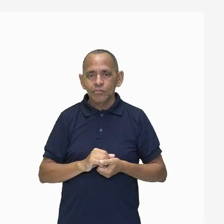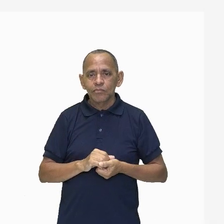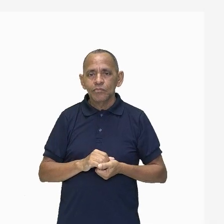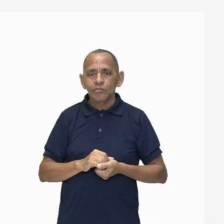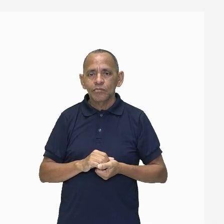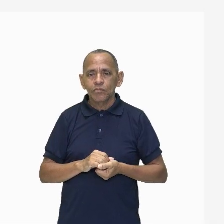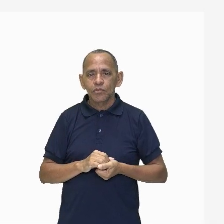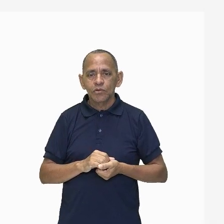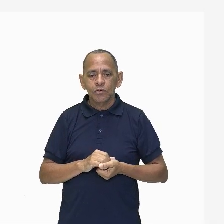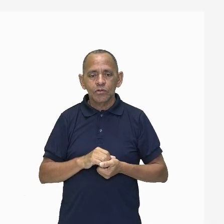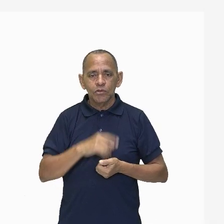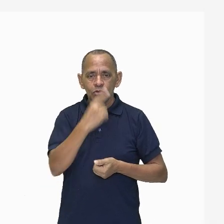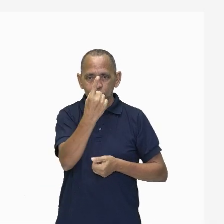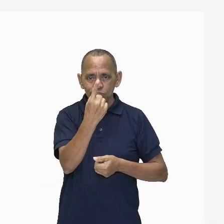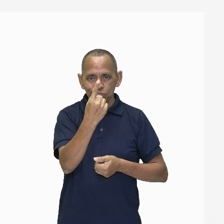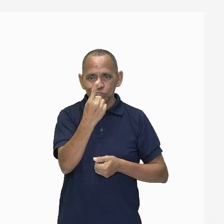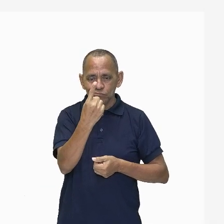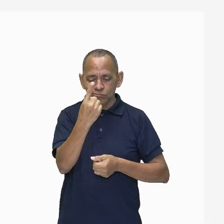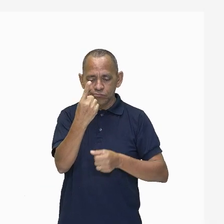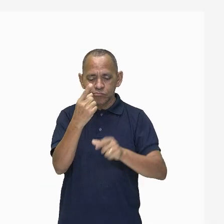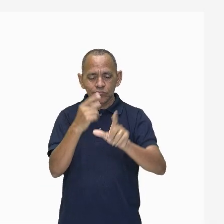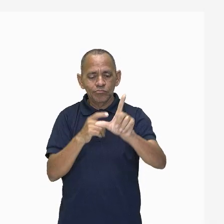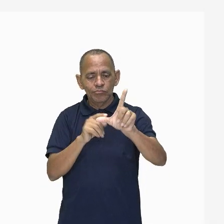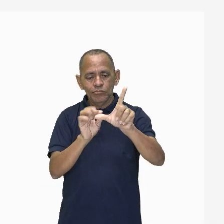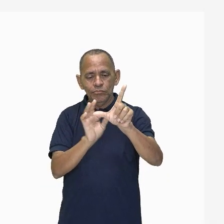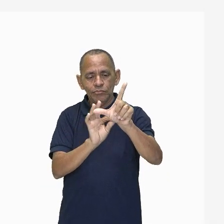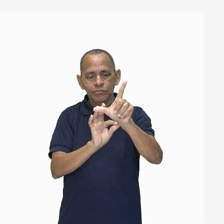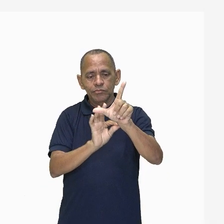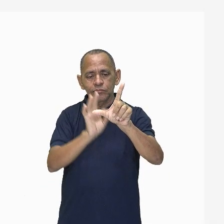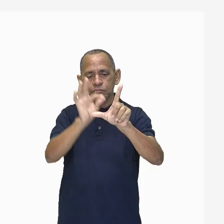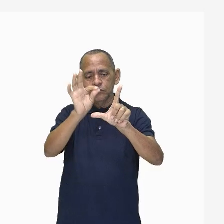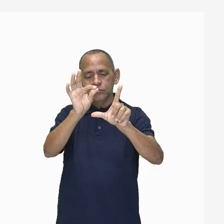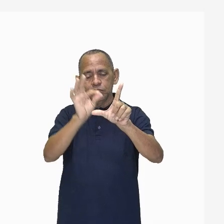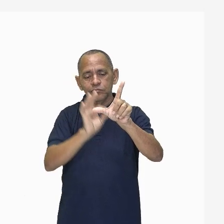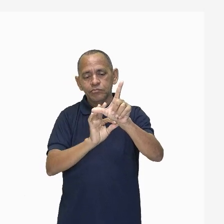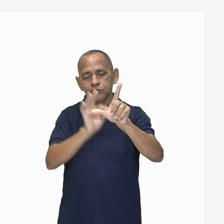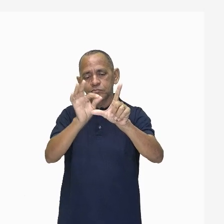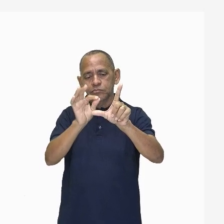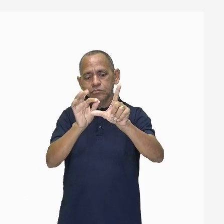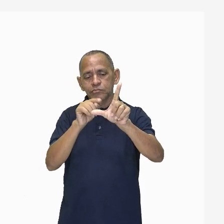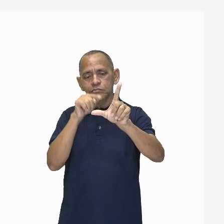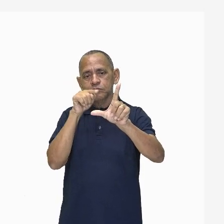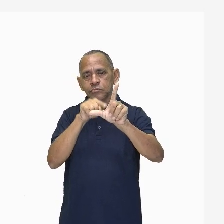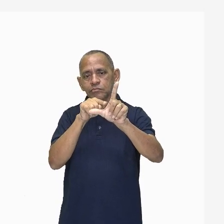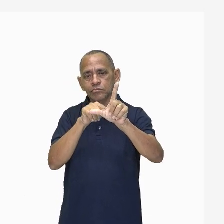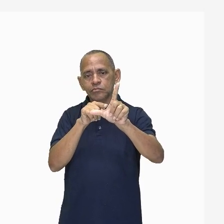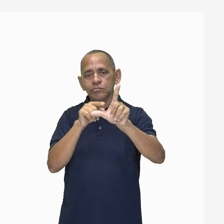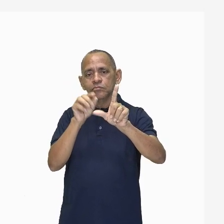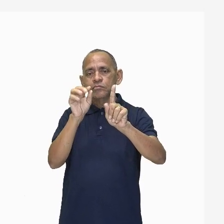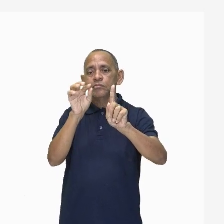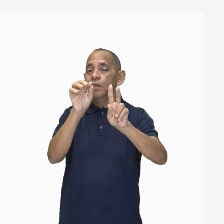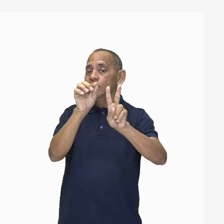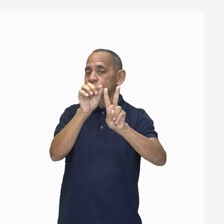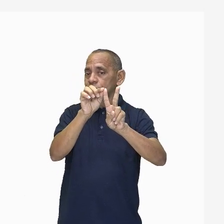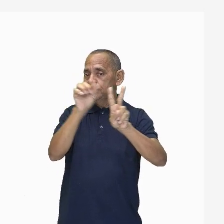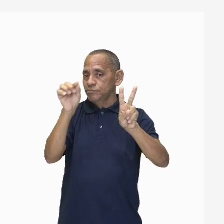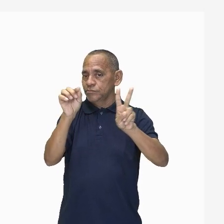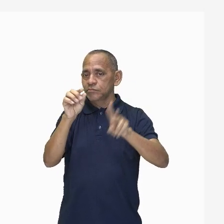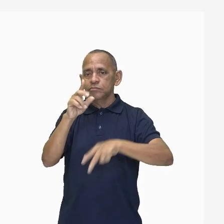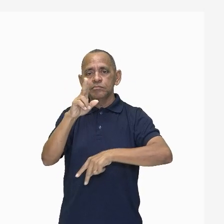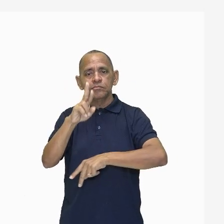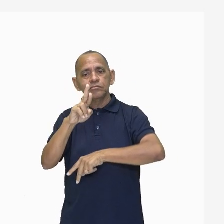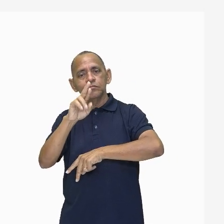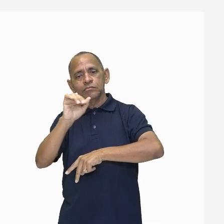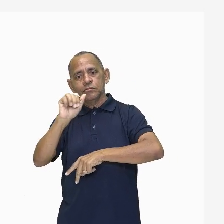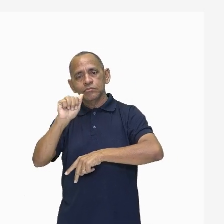um ponto corta o eixo de x. Esse ponto é chamado de raiz da função. E